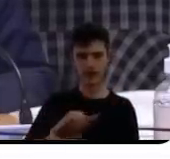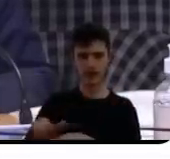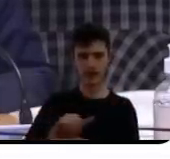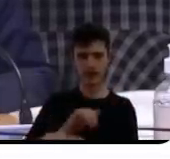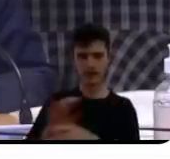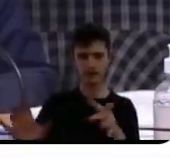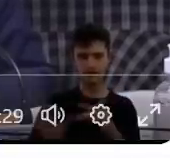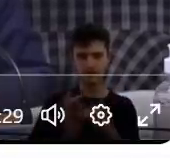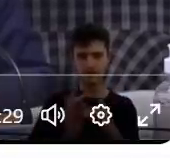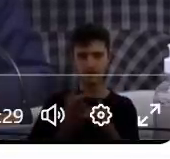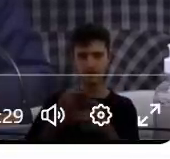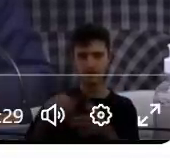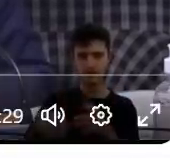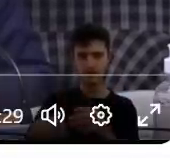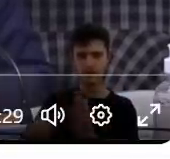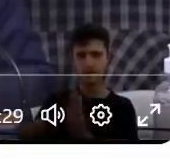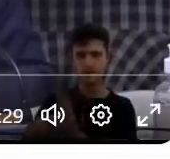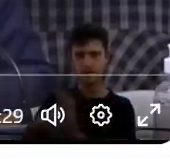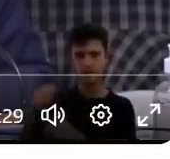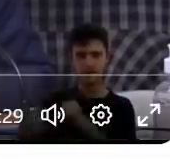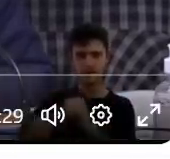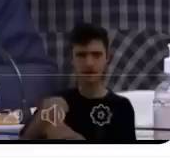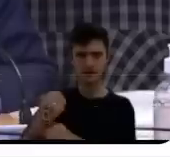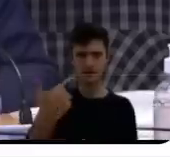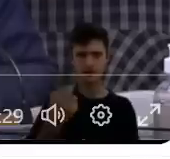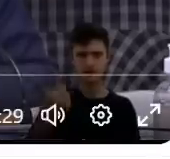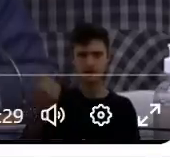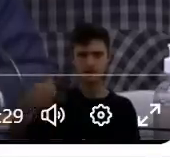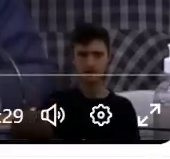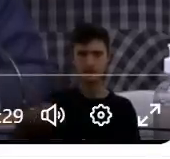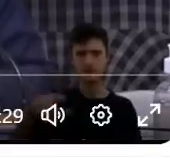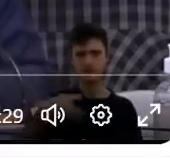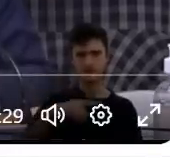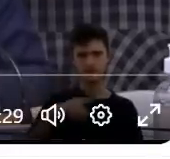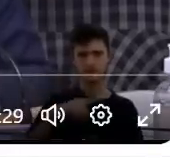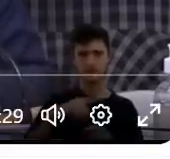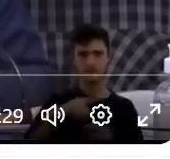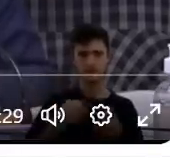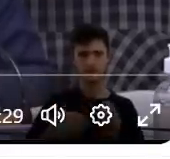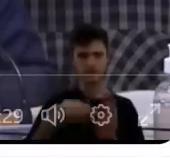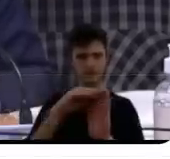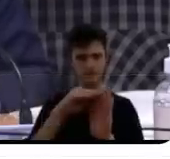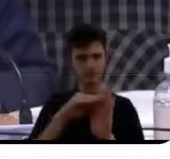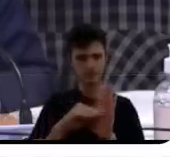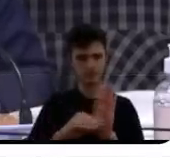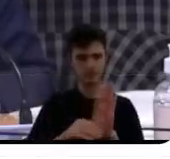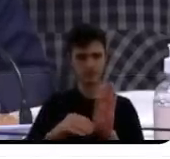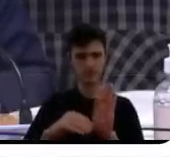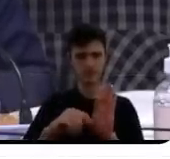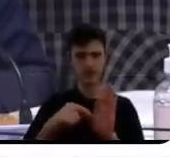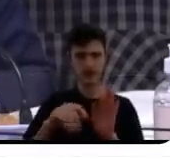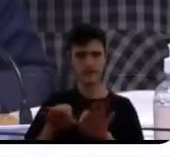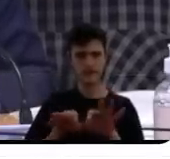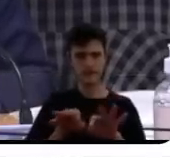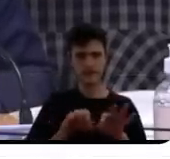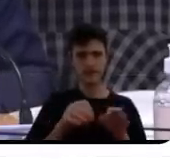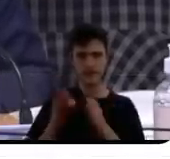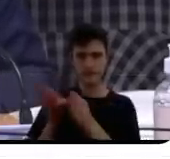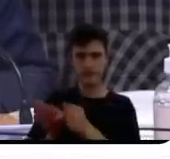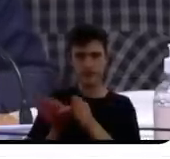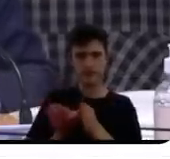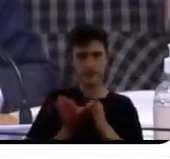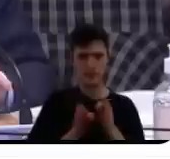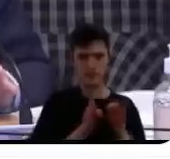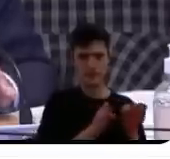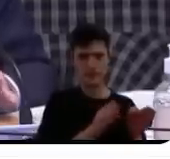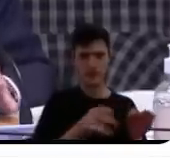2017 é o é um conjunto de ações que vai propiciar de maneira coordenada que o